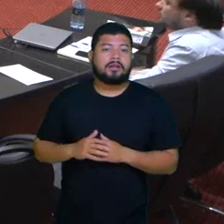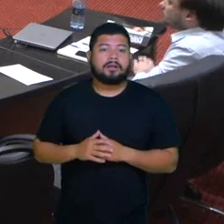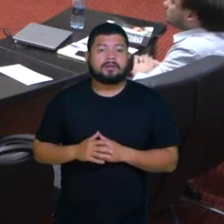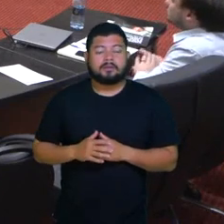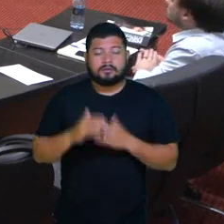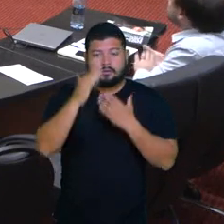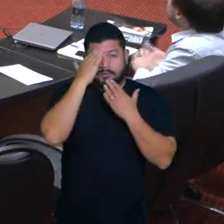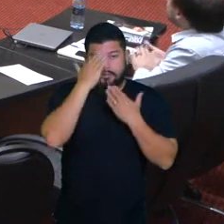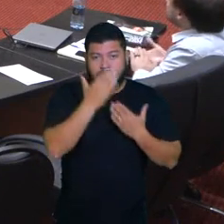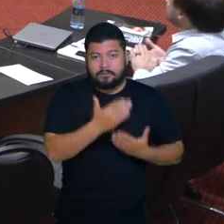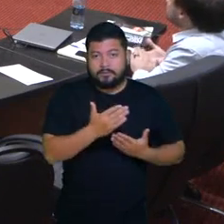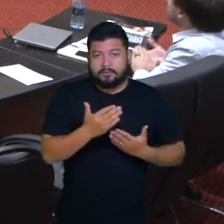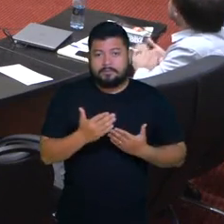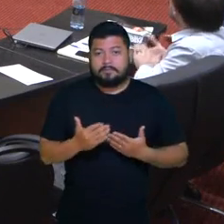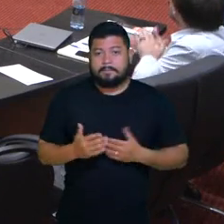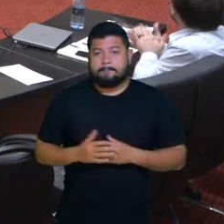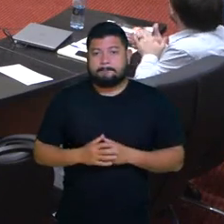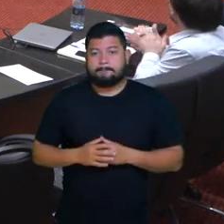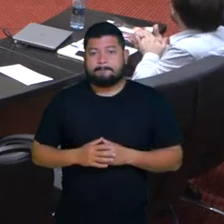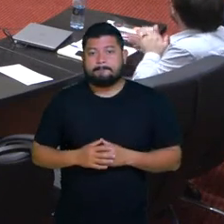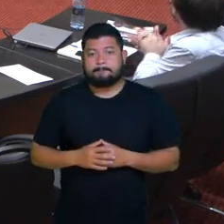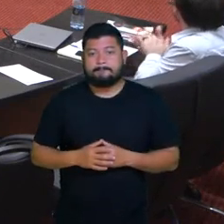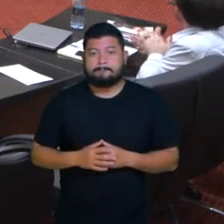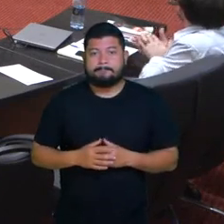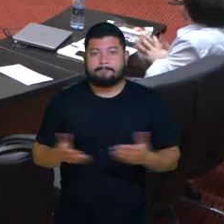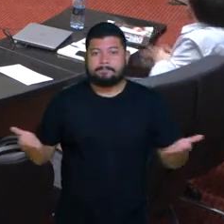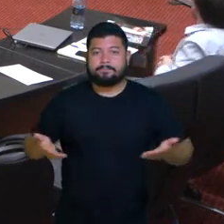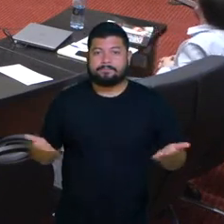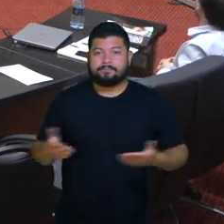obrigada jo a